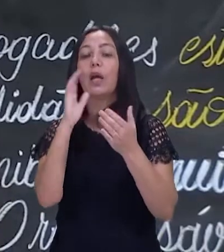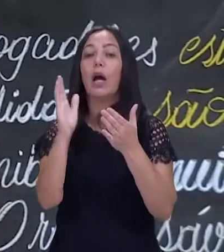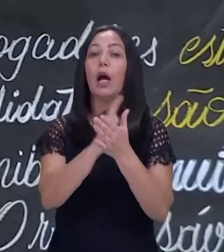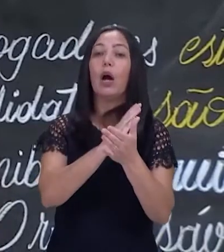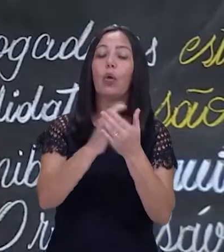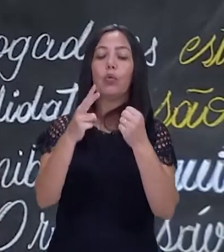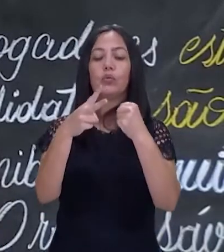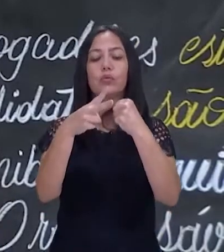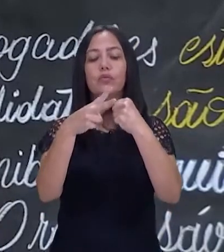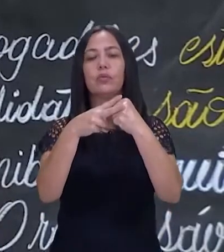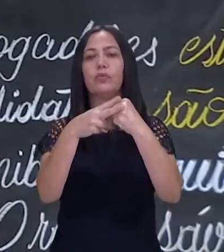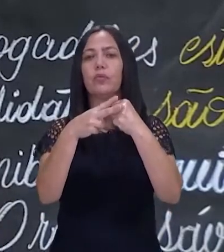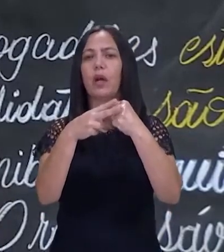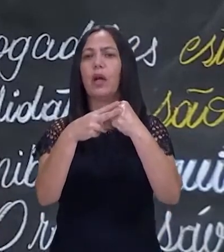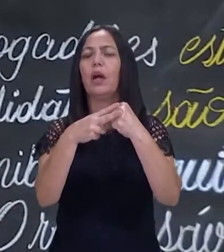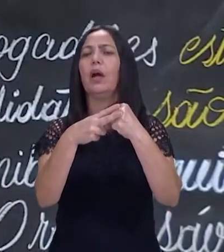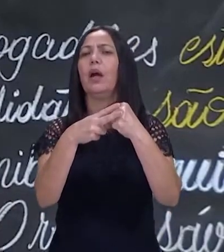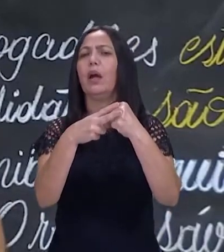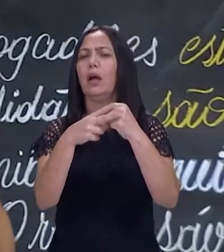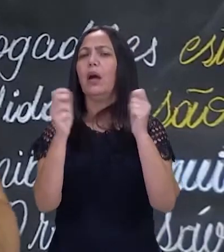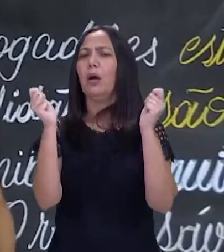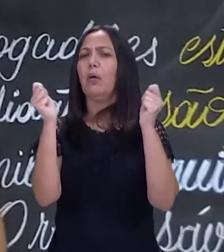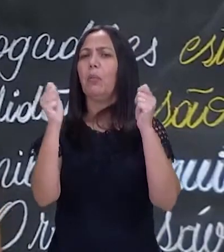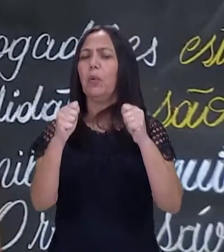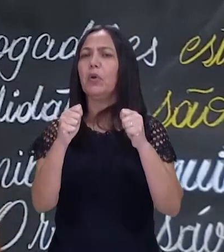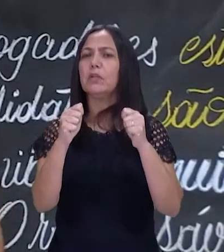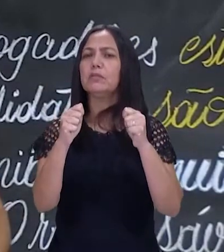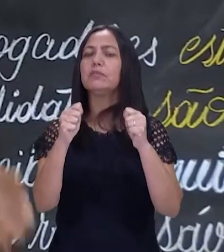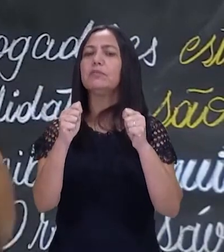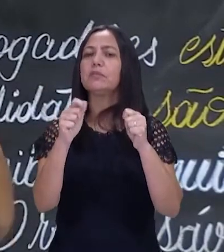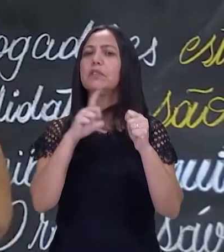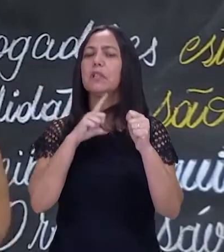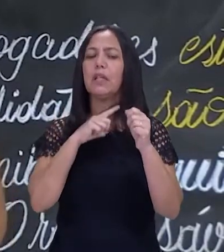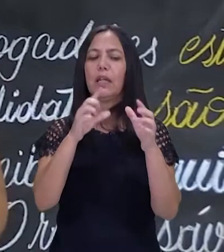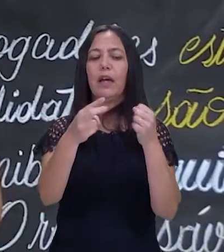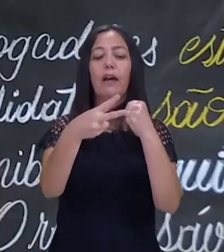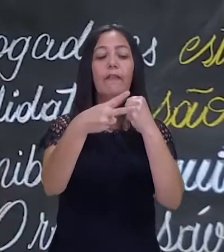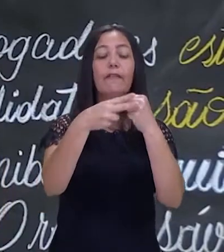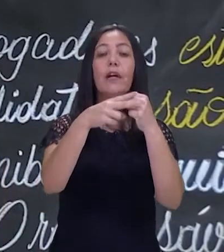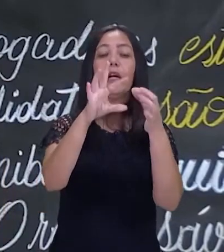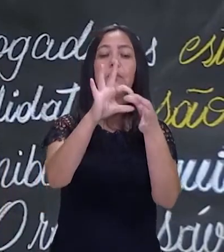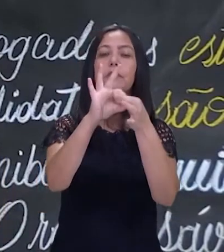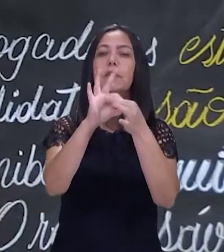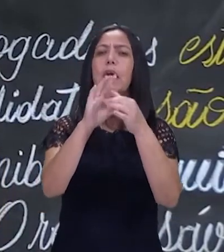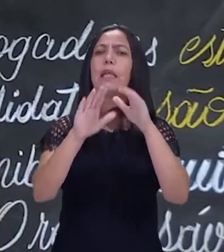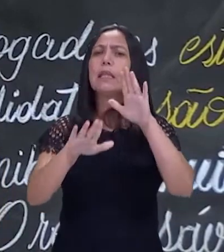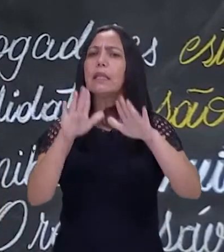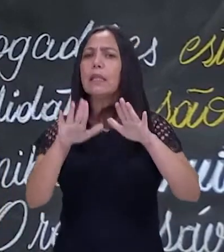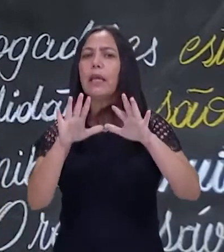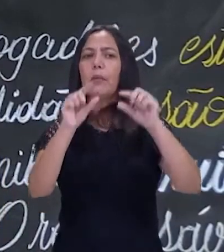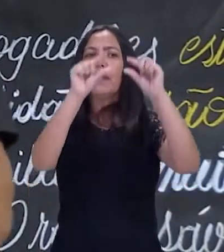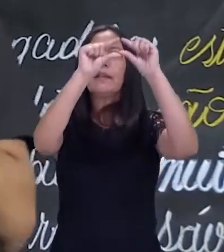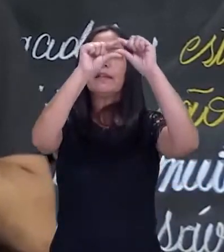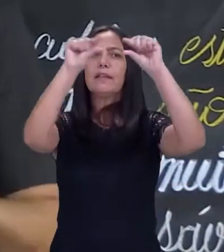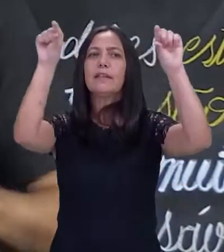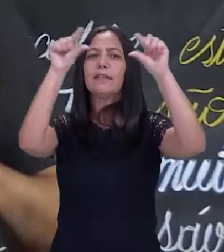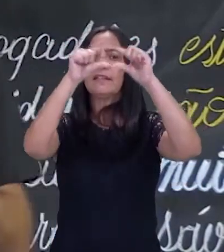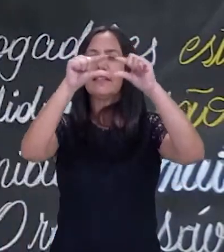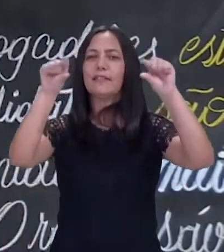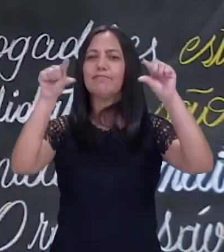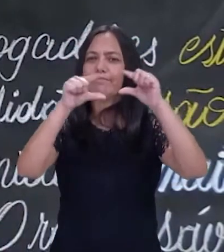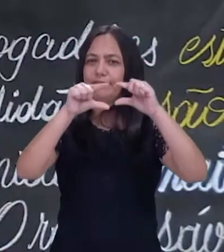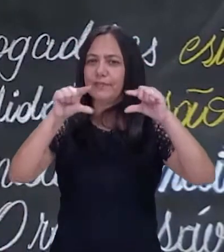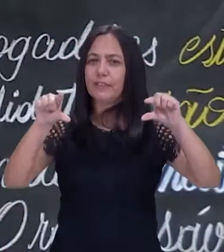língua portuguesa podem funcionar como verbos de ligação a depender da construção, a depender da oração. É